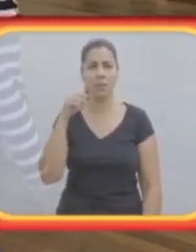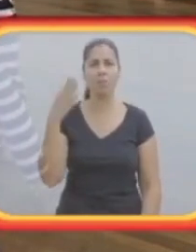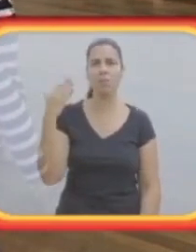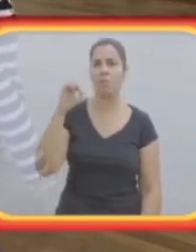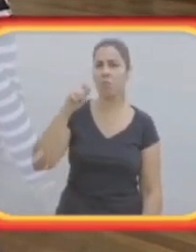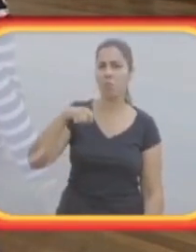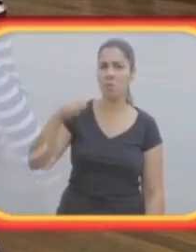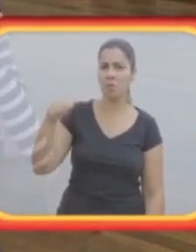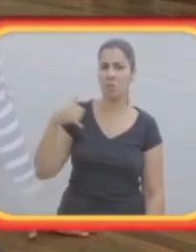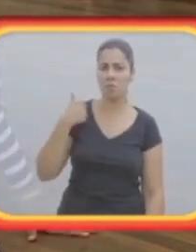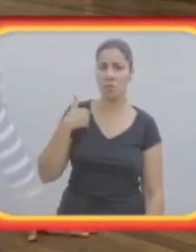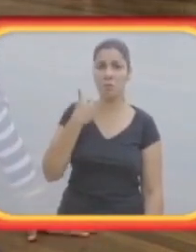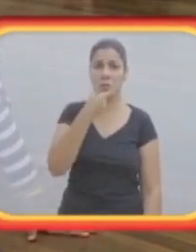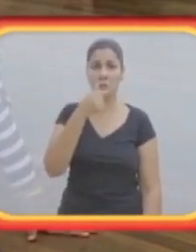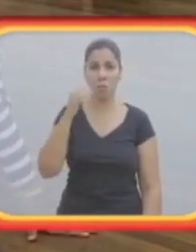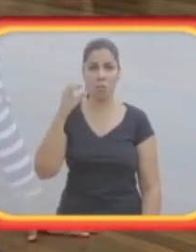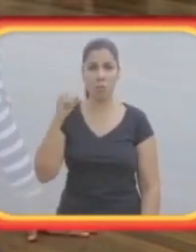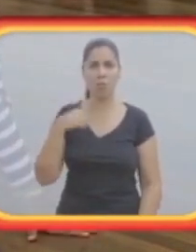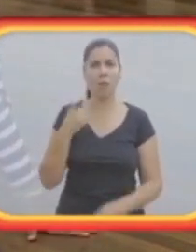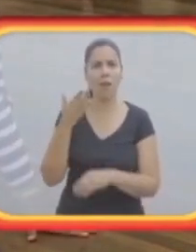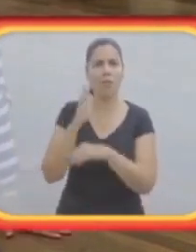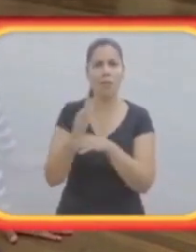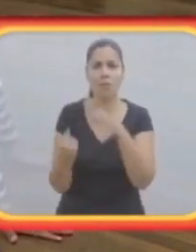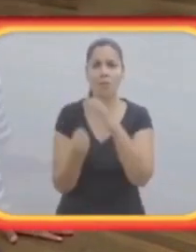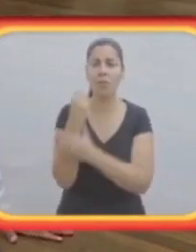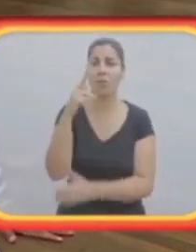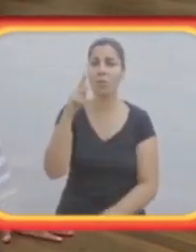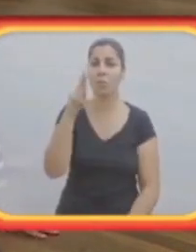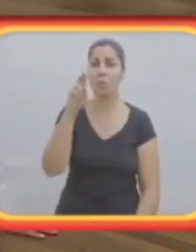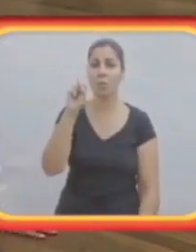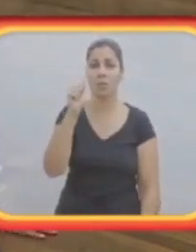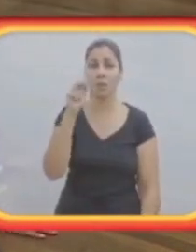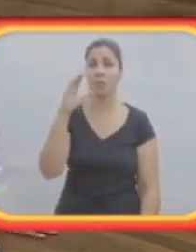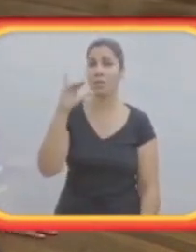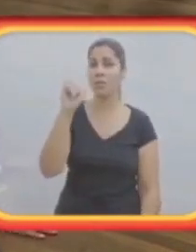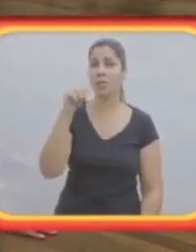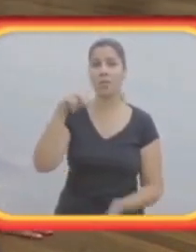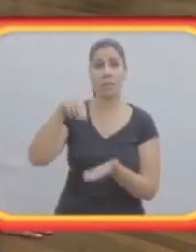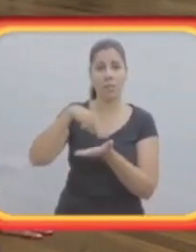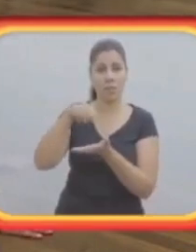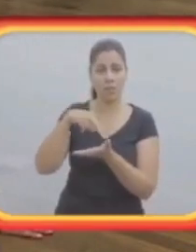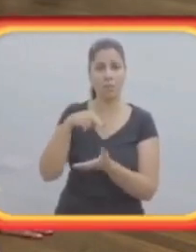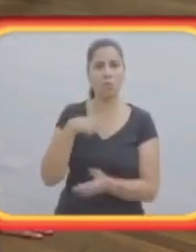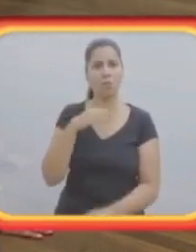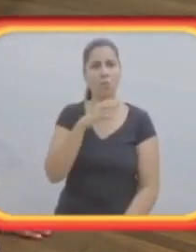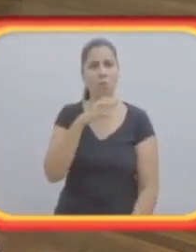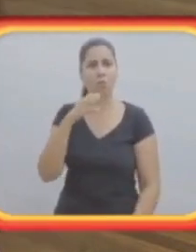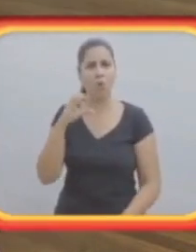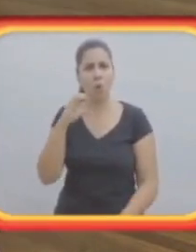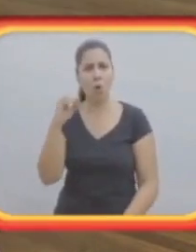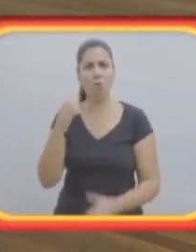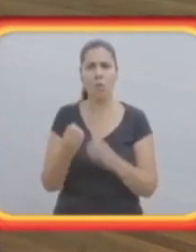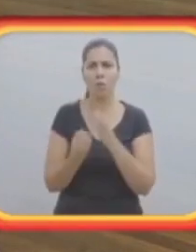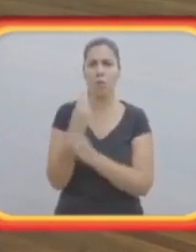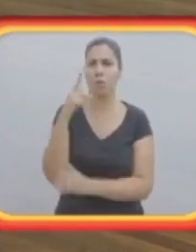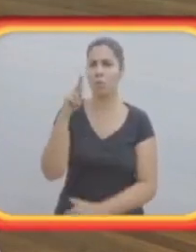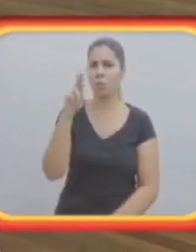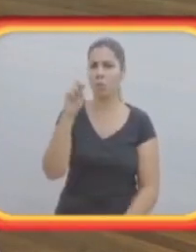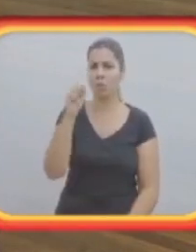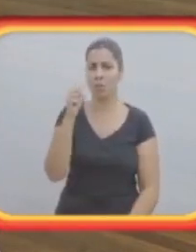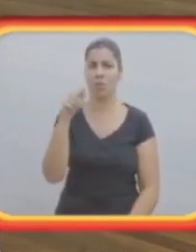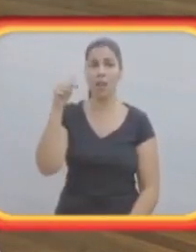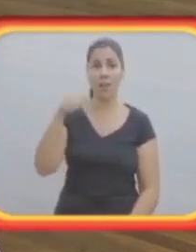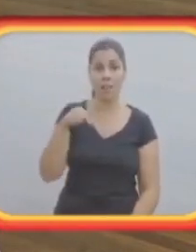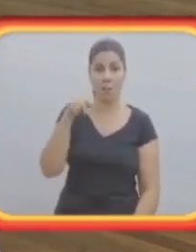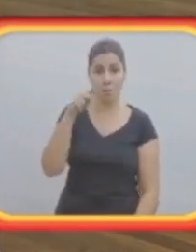aos 9 meses de idade e em 2000 eu ajudei a fundar a Pulsar Companhia de Dança, então